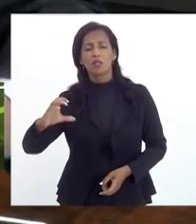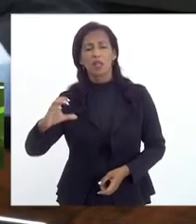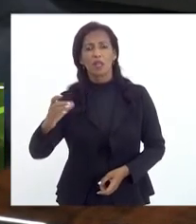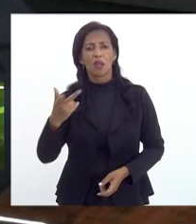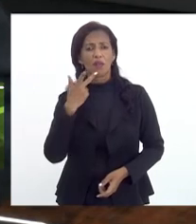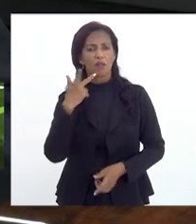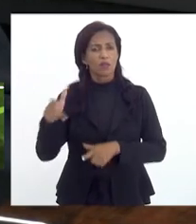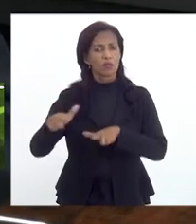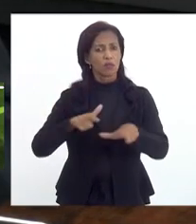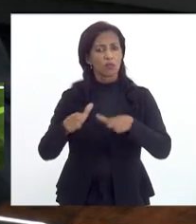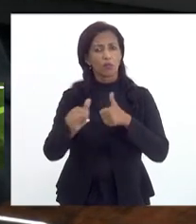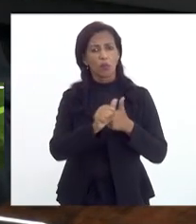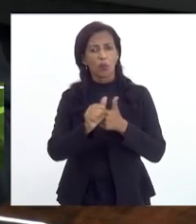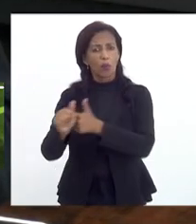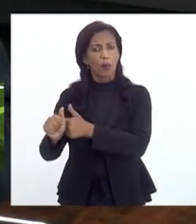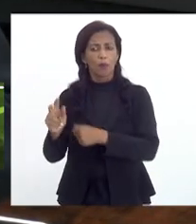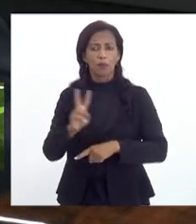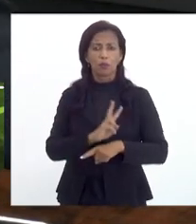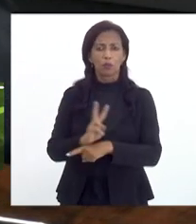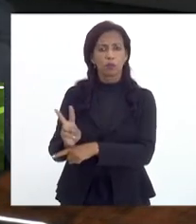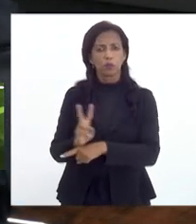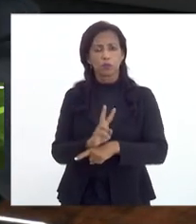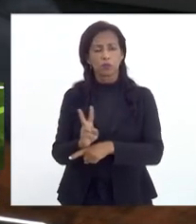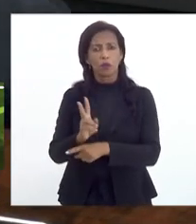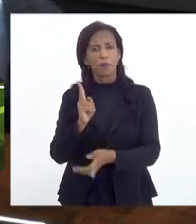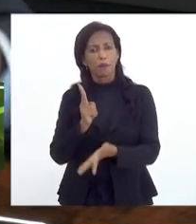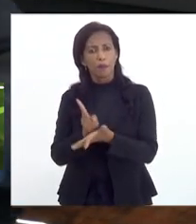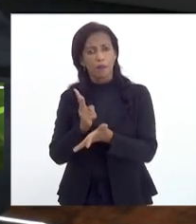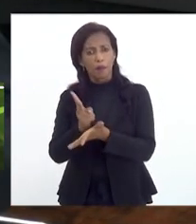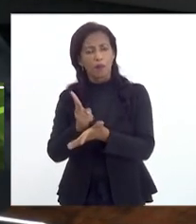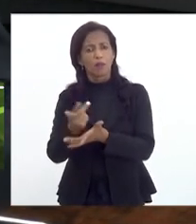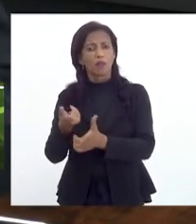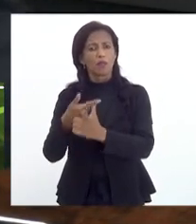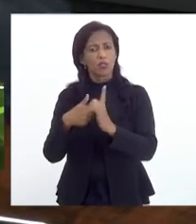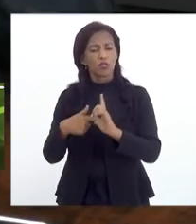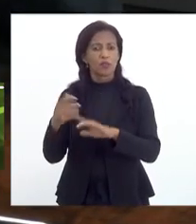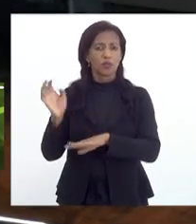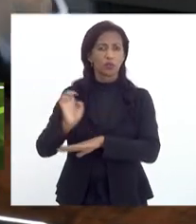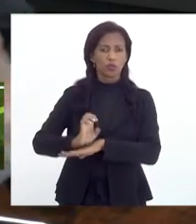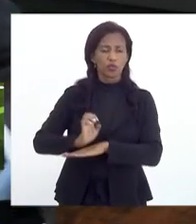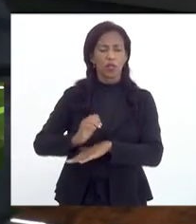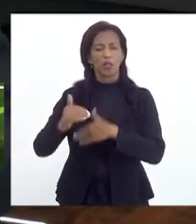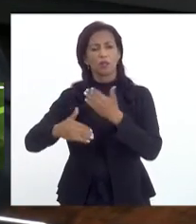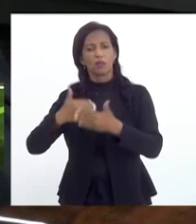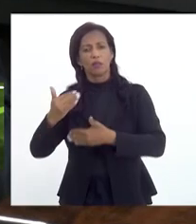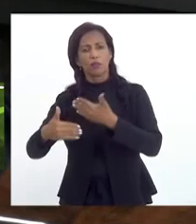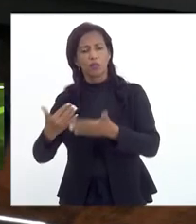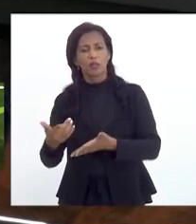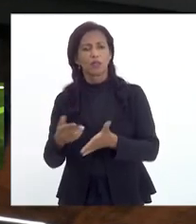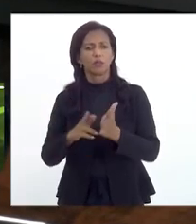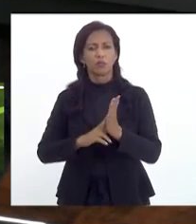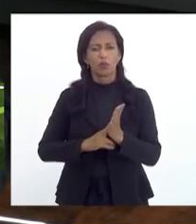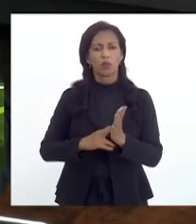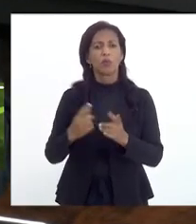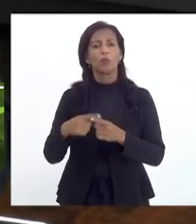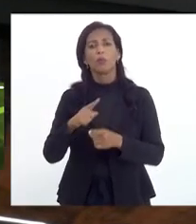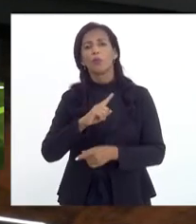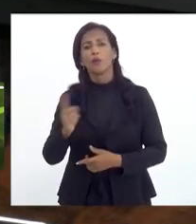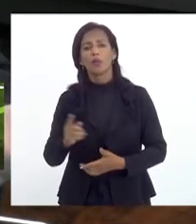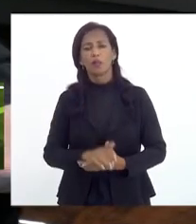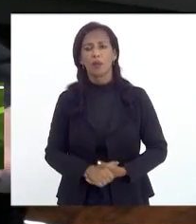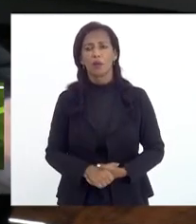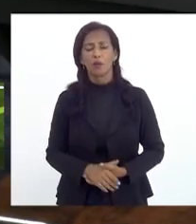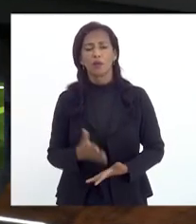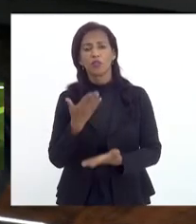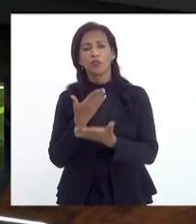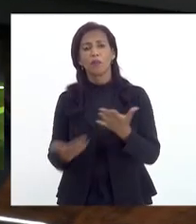Desencadear Um trabalho De acompanhamento Do monitoramento Permanente Da composição Da dívida Com o Estado A evolução Da dívida Durante o regime Por que não O que a